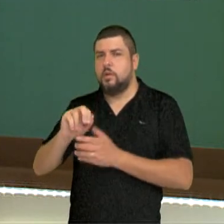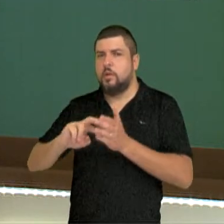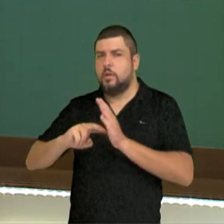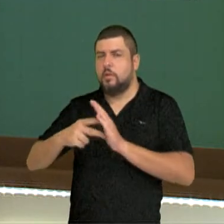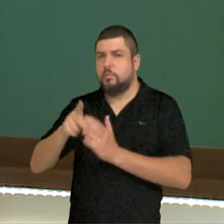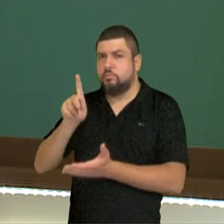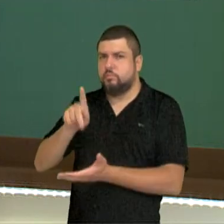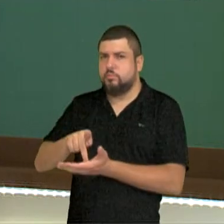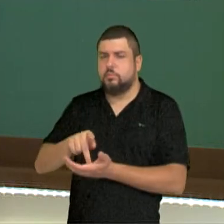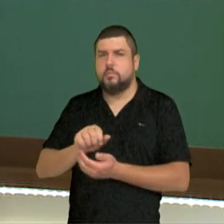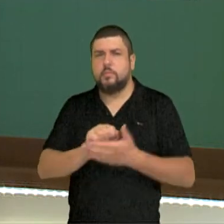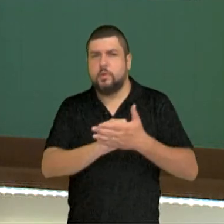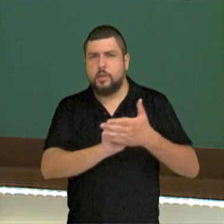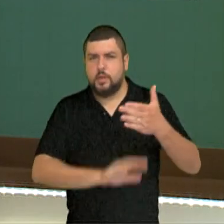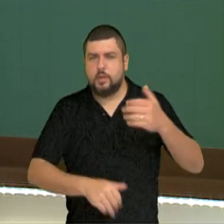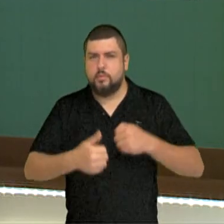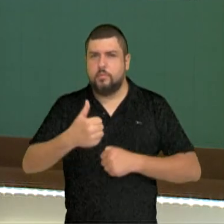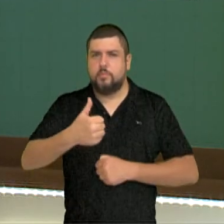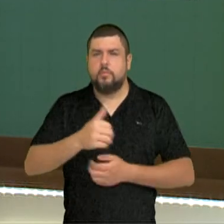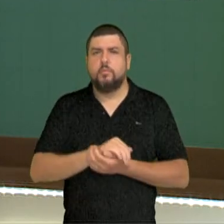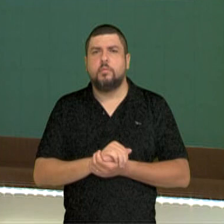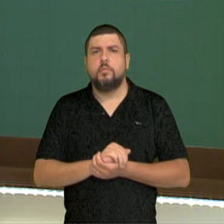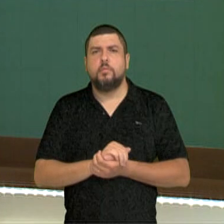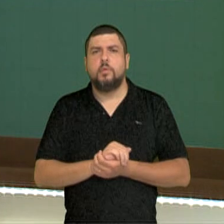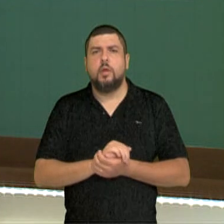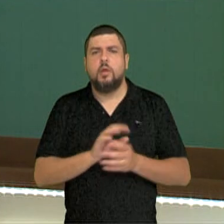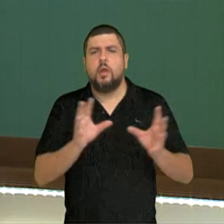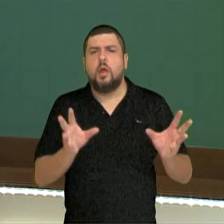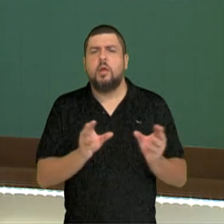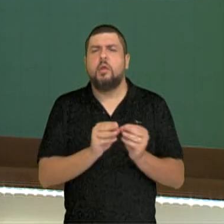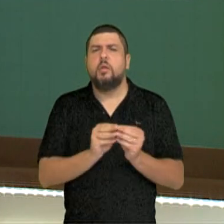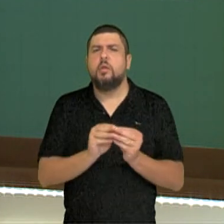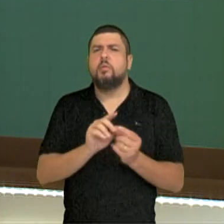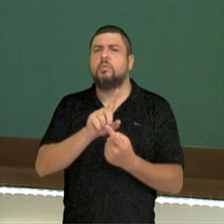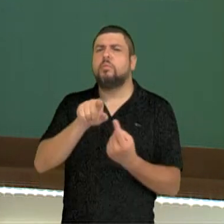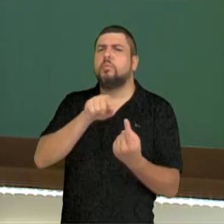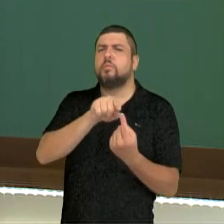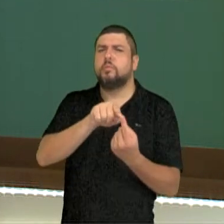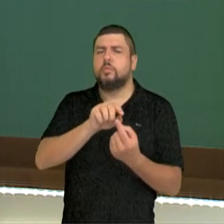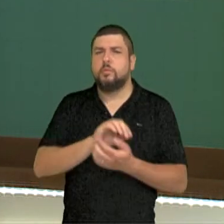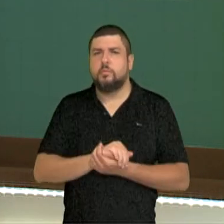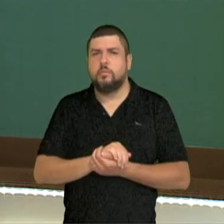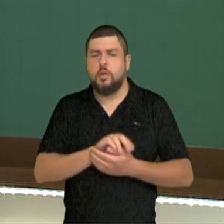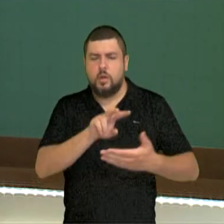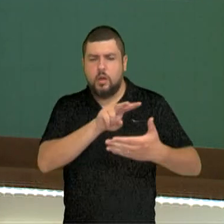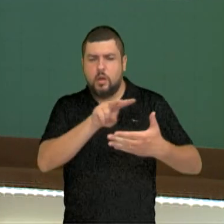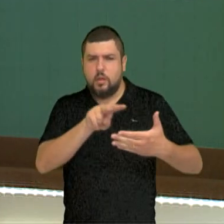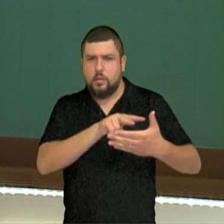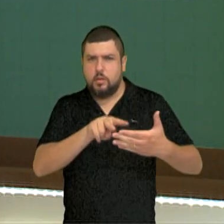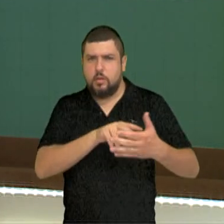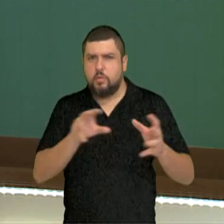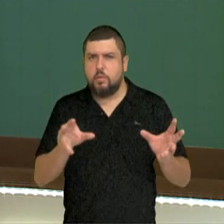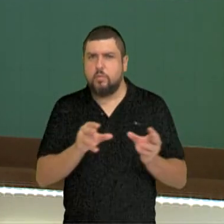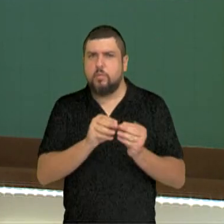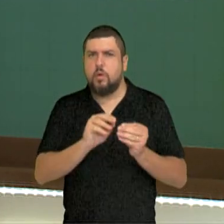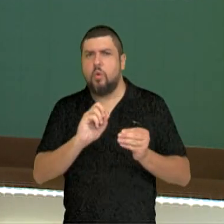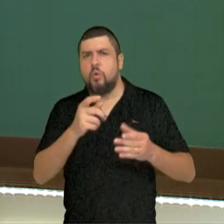Atividade 1. Qual a função da resenha? O que estamos buscando de fato quando lemos ou escrevemos uma